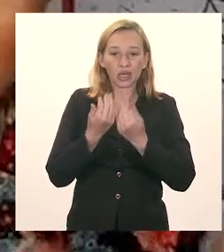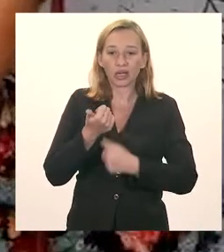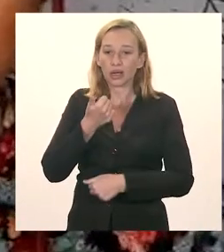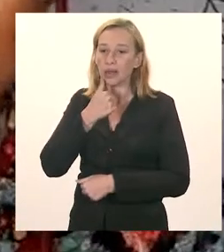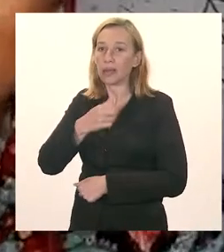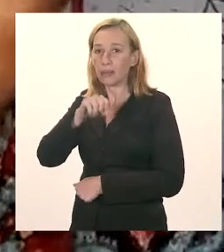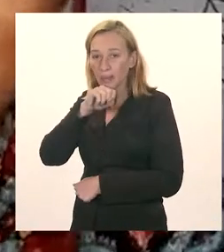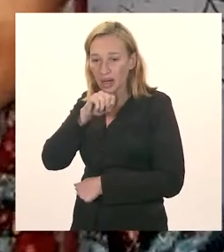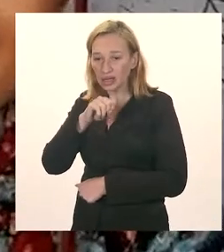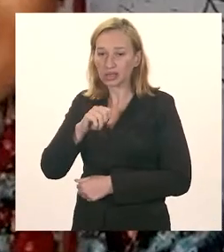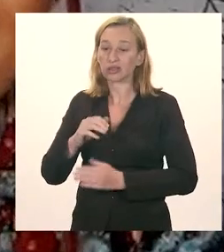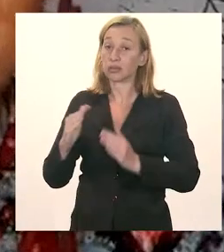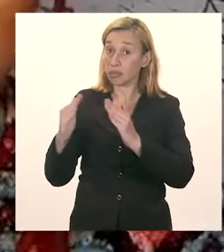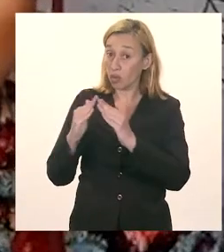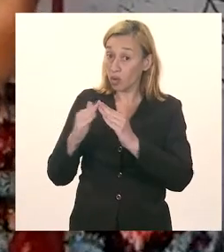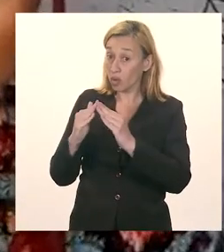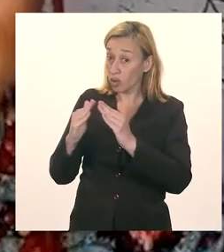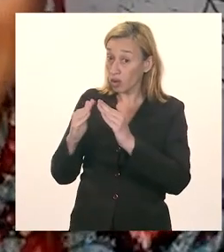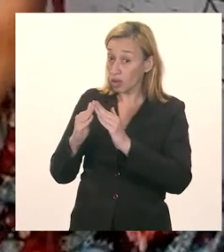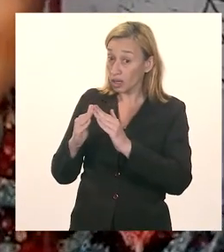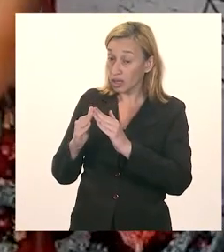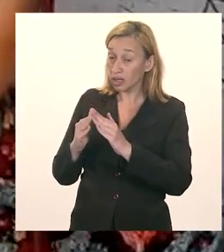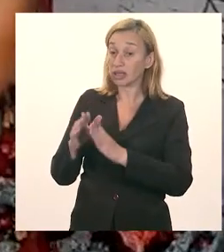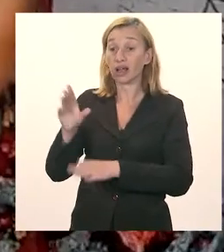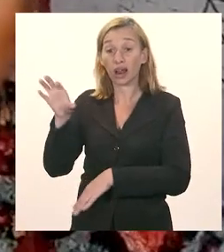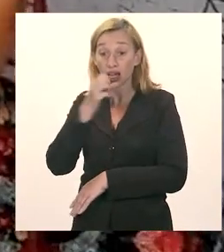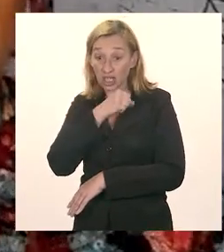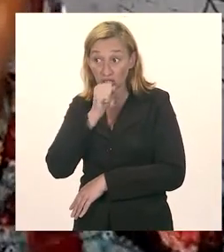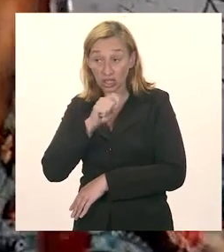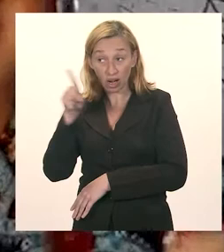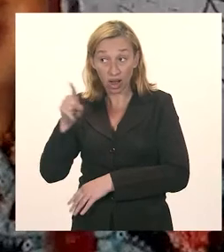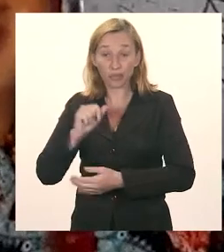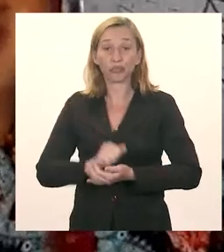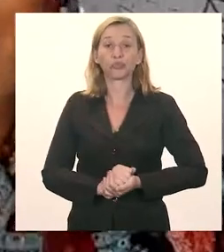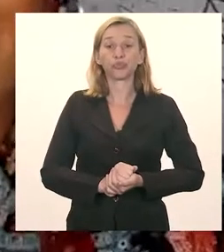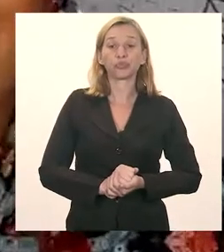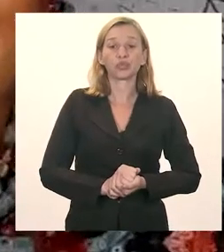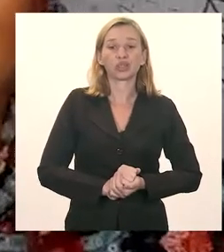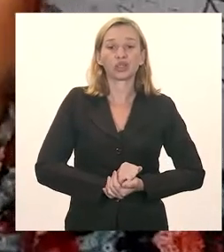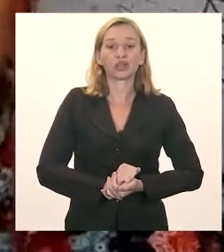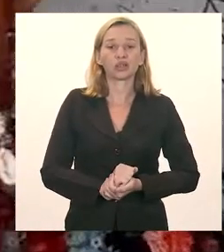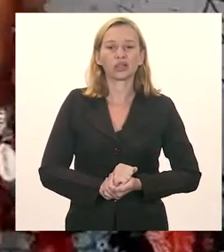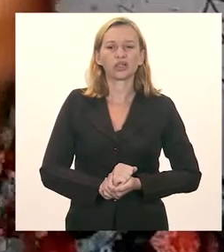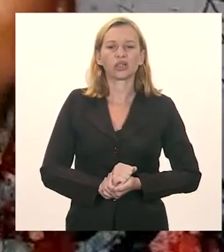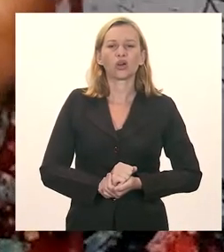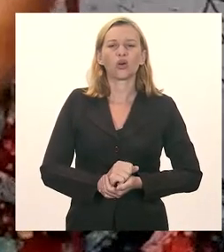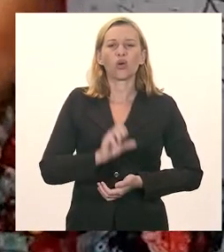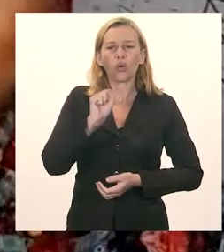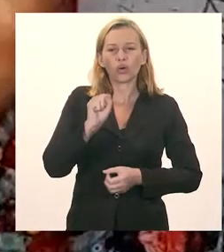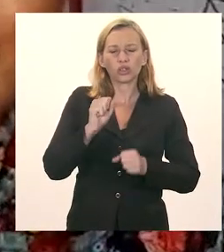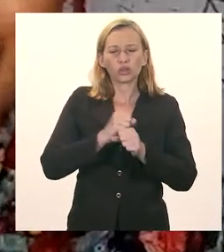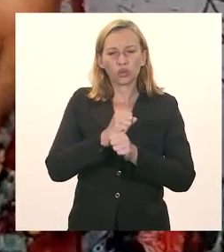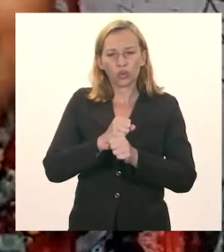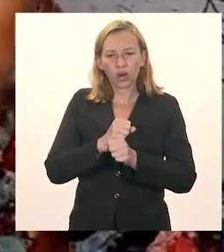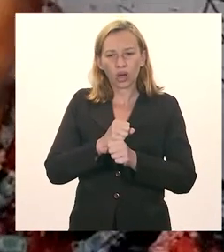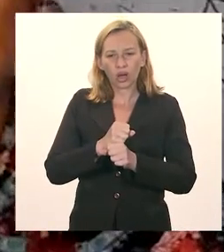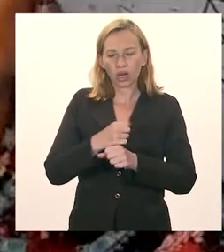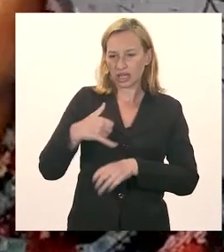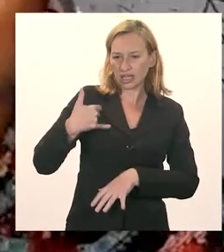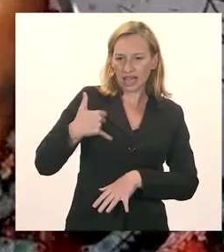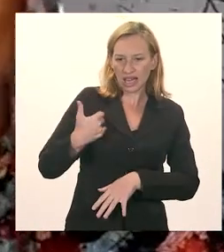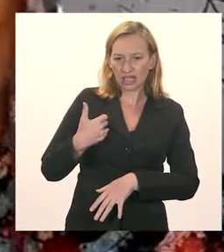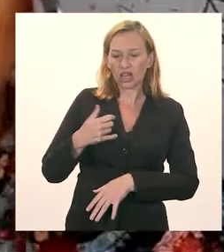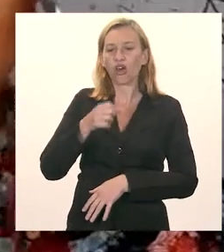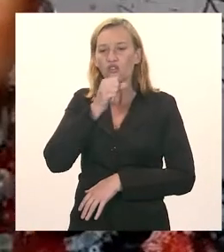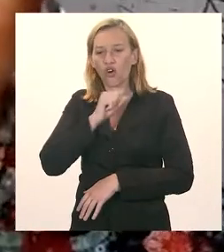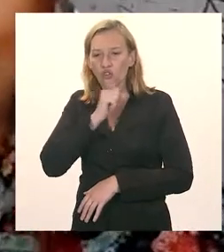de mãe, né, moravam lá em Laranjeiras, né? E desde os 8 anos minha avó sempre me levava